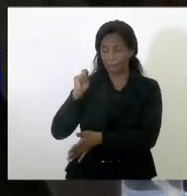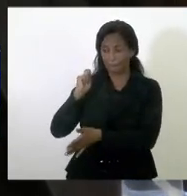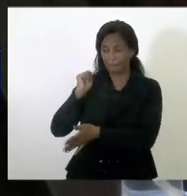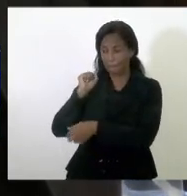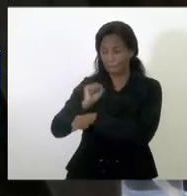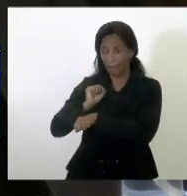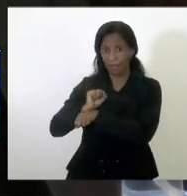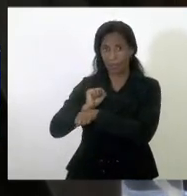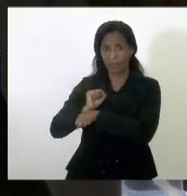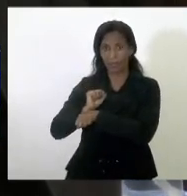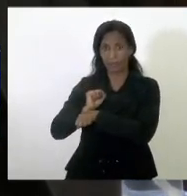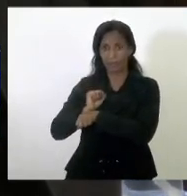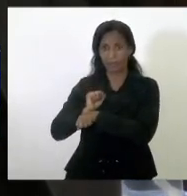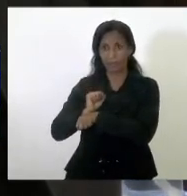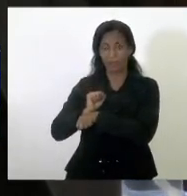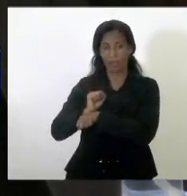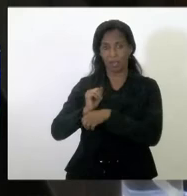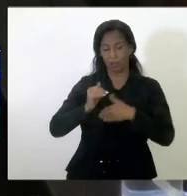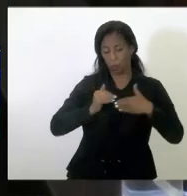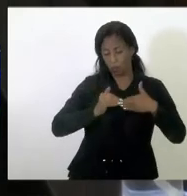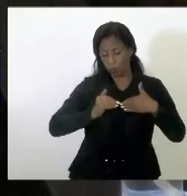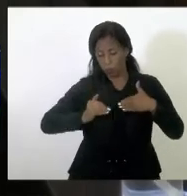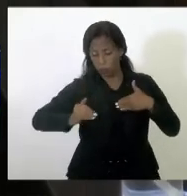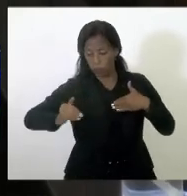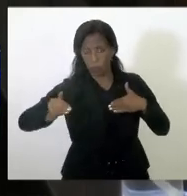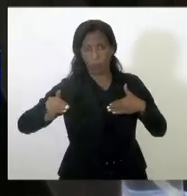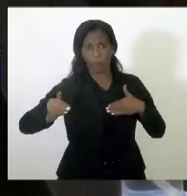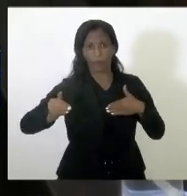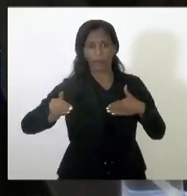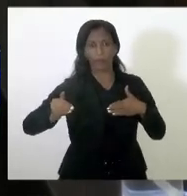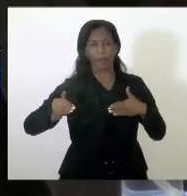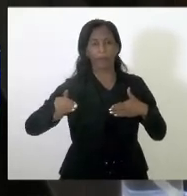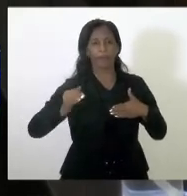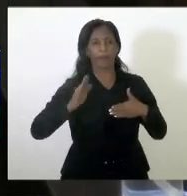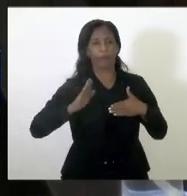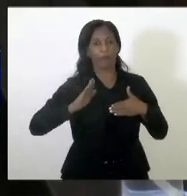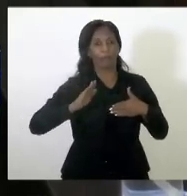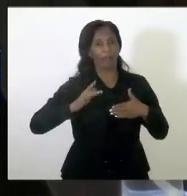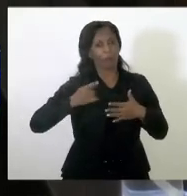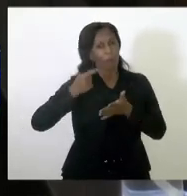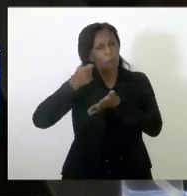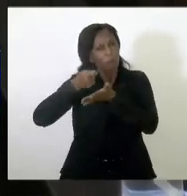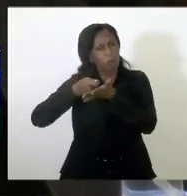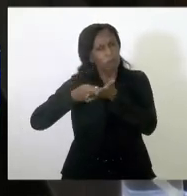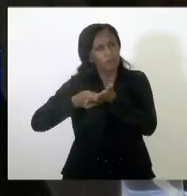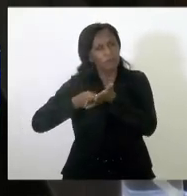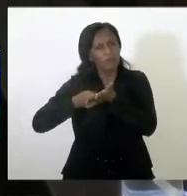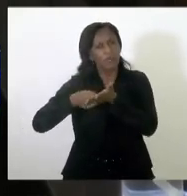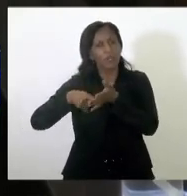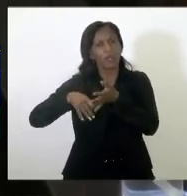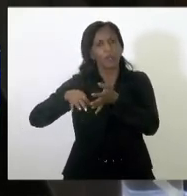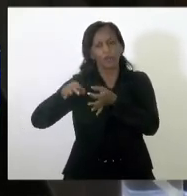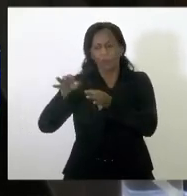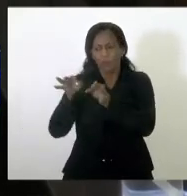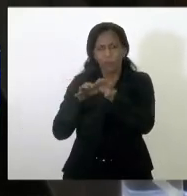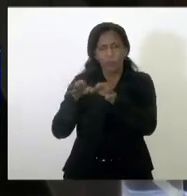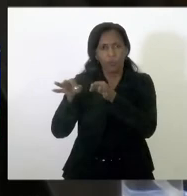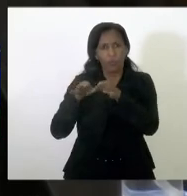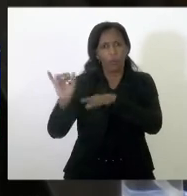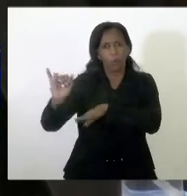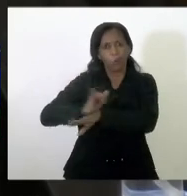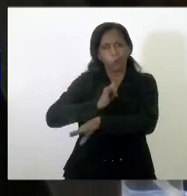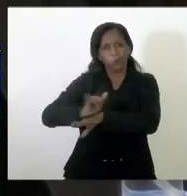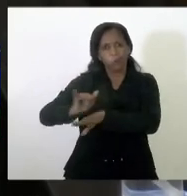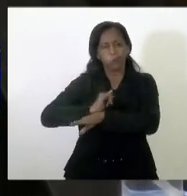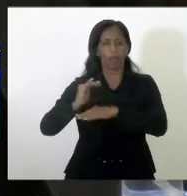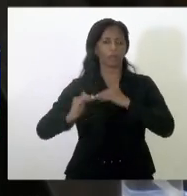pare e passo a sua travessia sinuosa nesse regime, formule um projeto estratégico